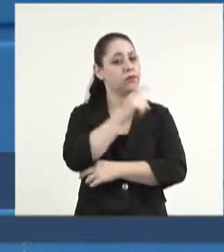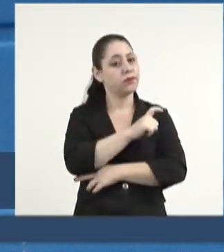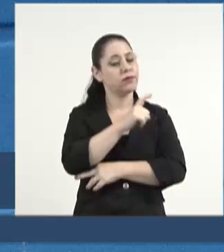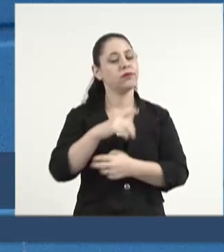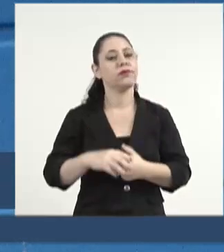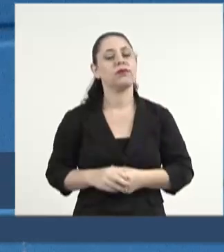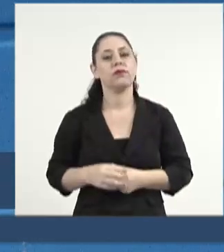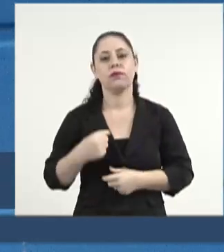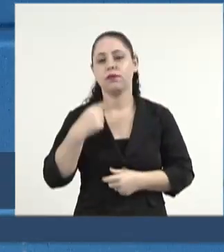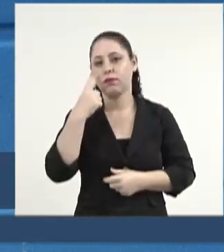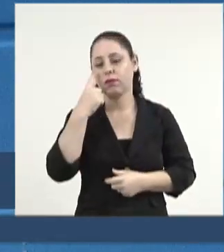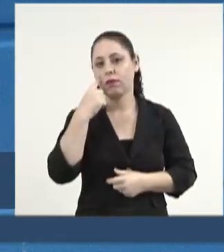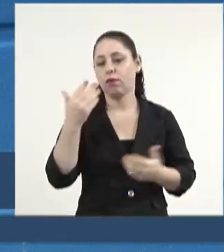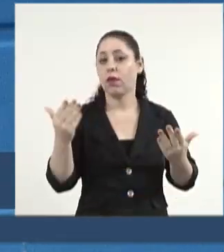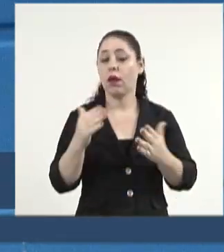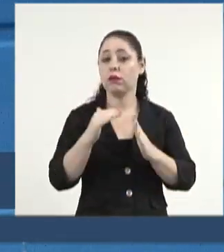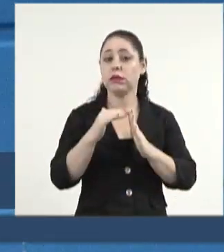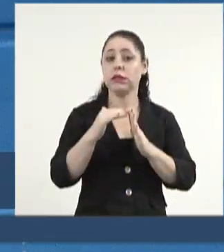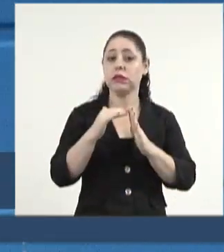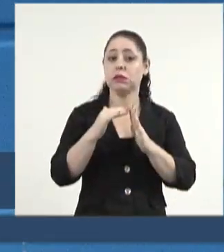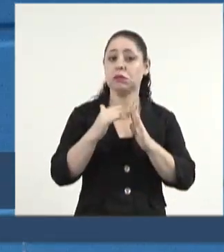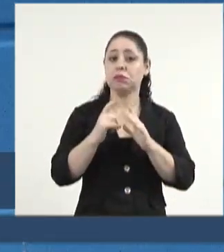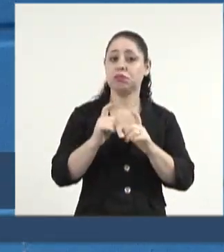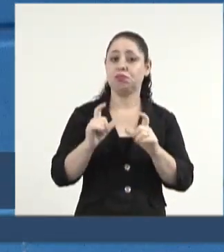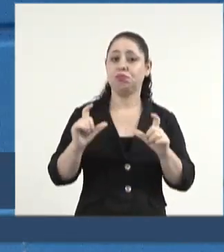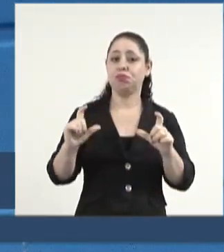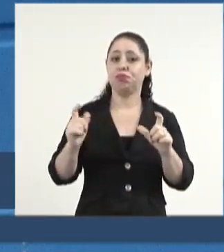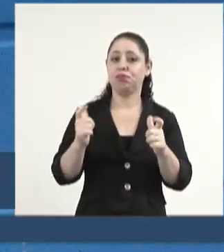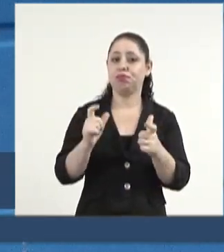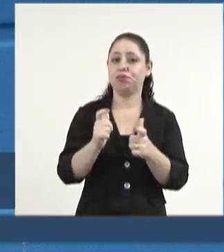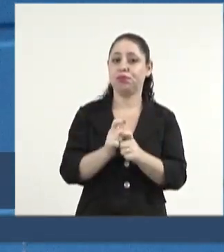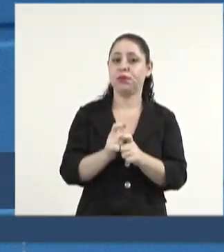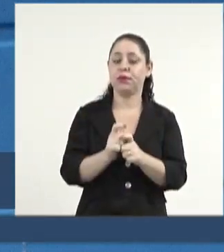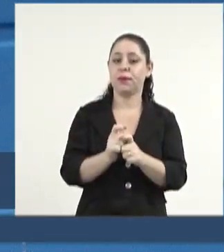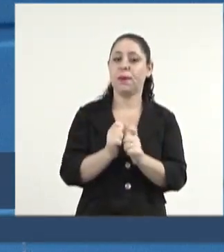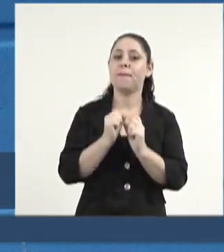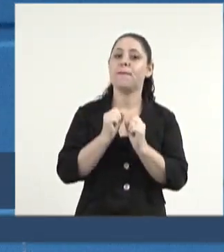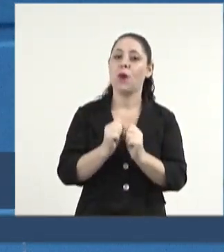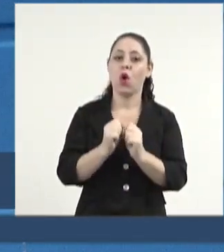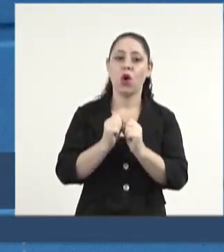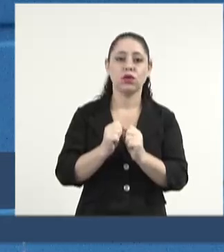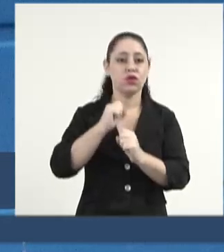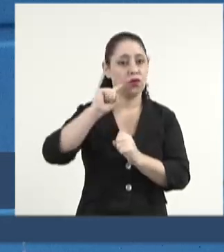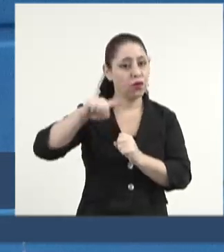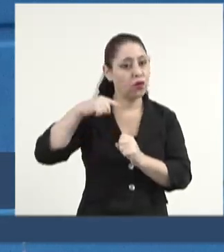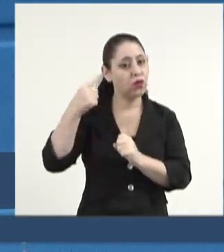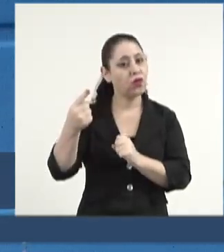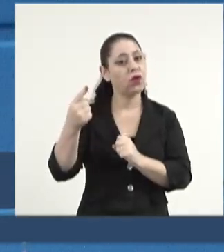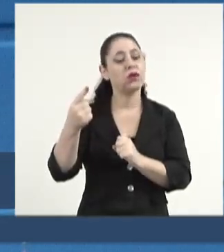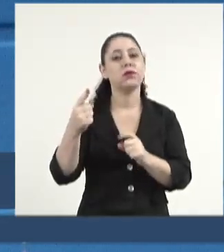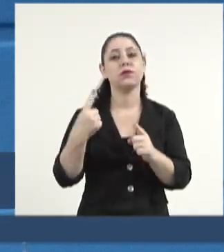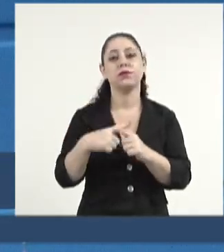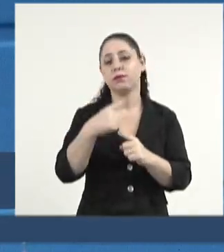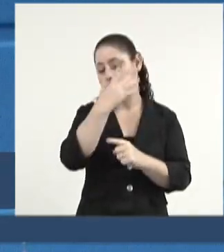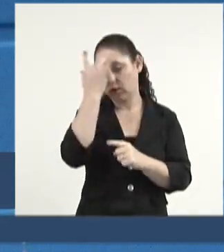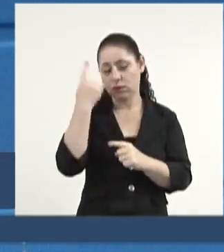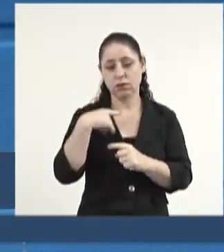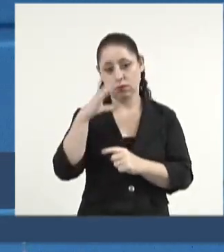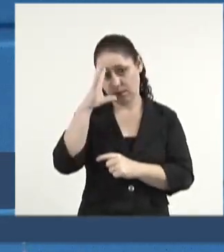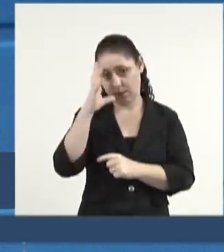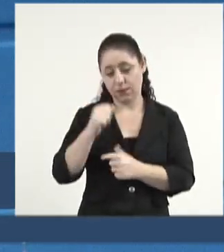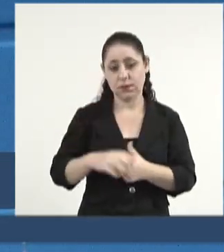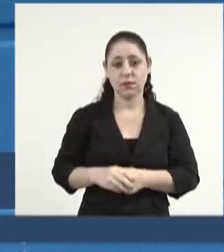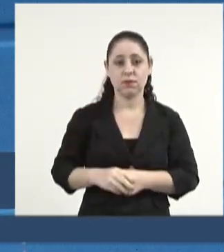nós estamos vendo agora uma queda que pode ser aumentada na próxima safra, porque tem muita gente que está tomando a decisão